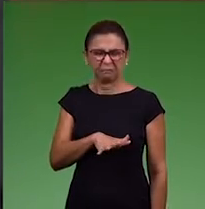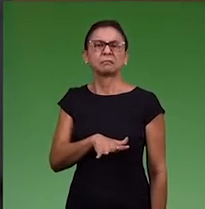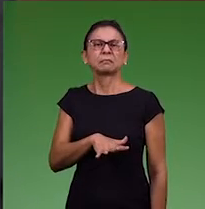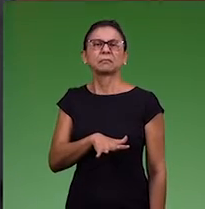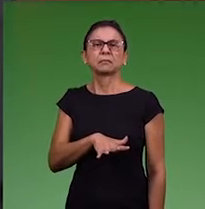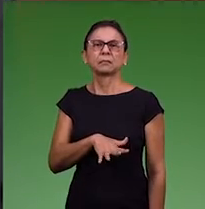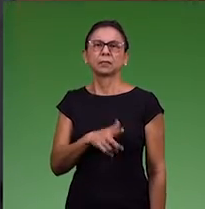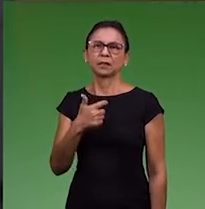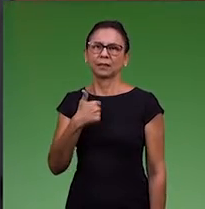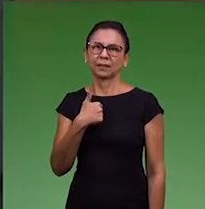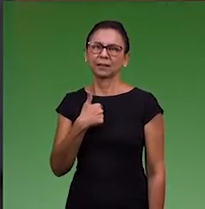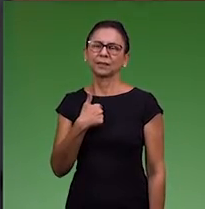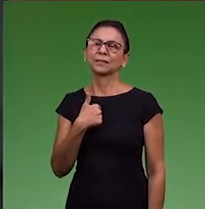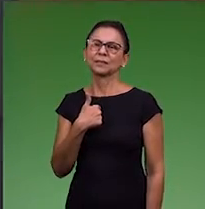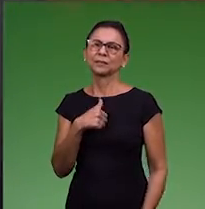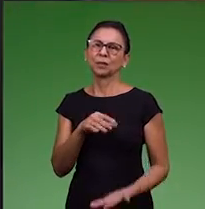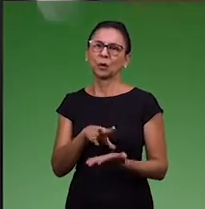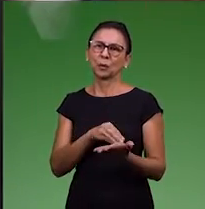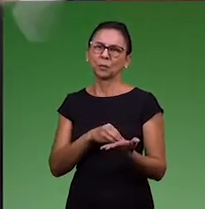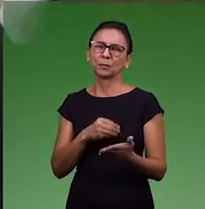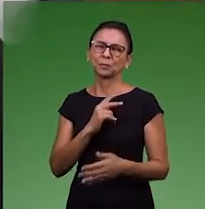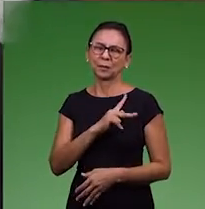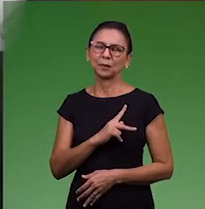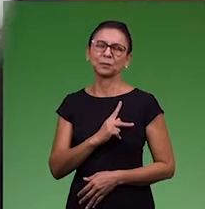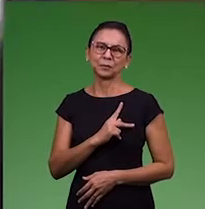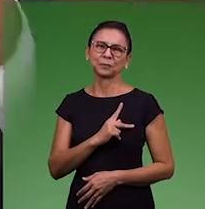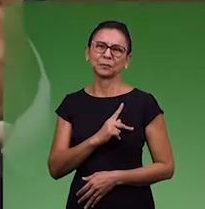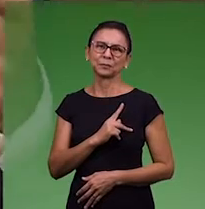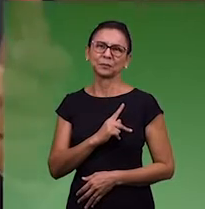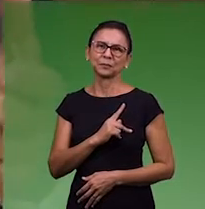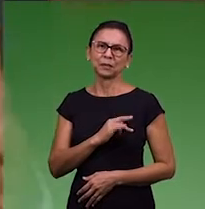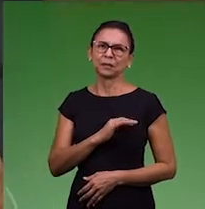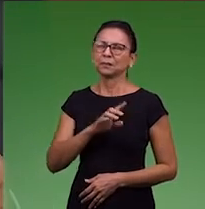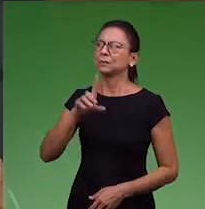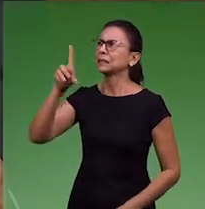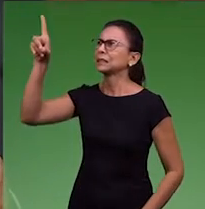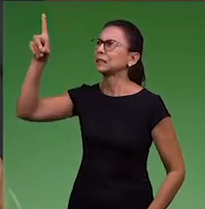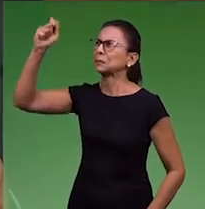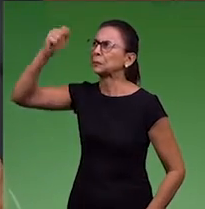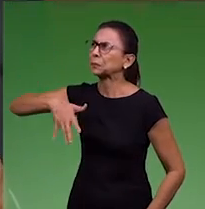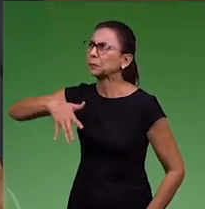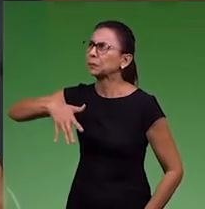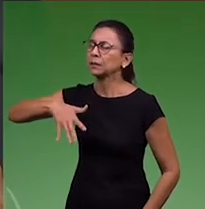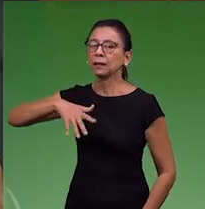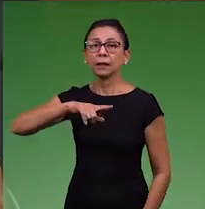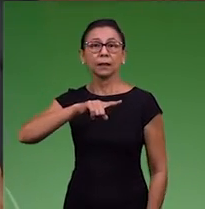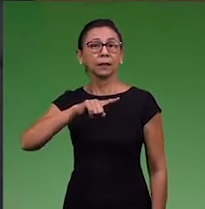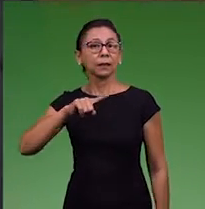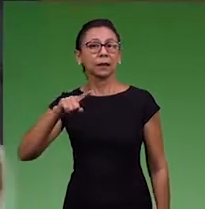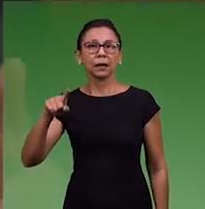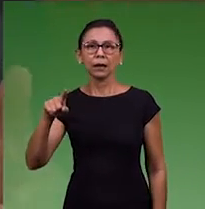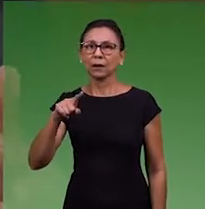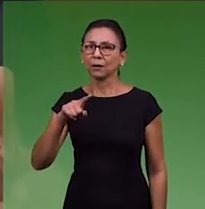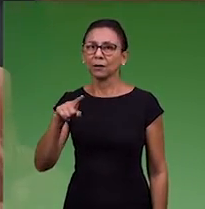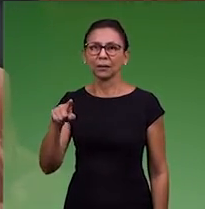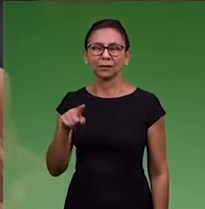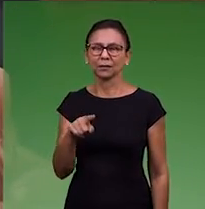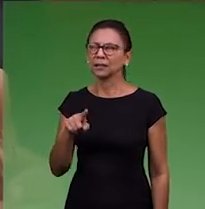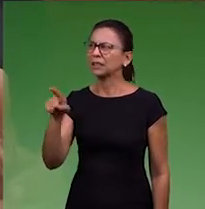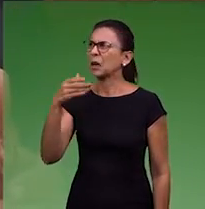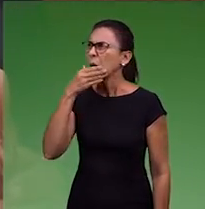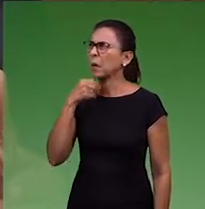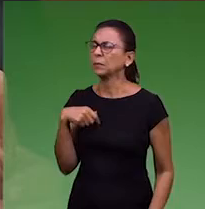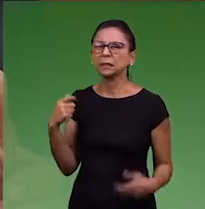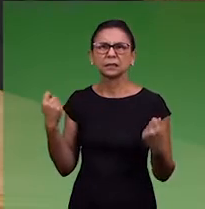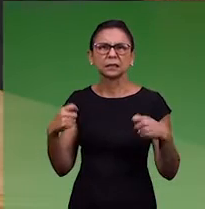assim que eu me sinto também. E aí quando eu olho para Deus, Deus não é um miserável. Deus não é um pobre